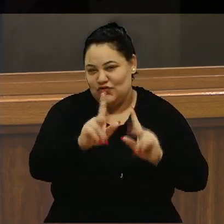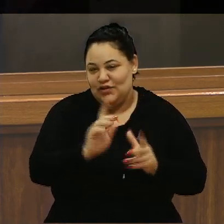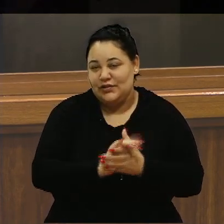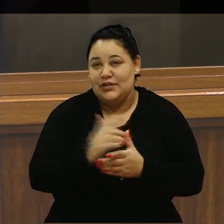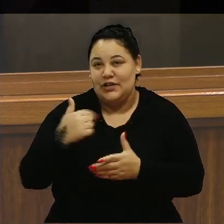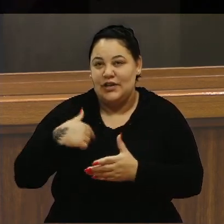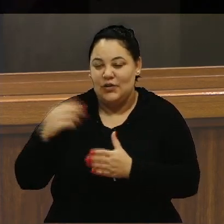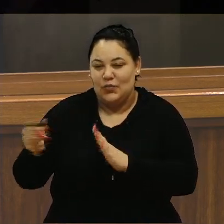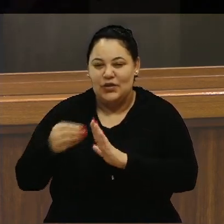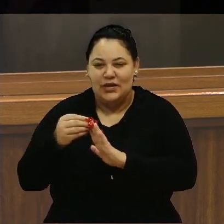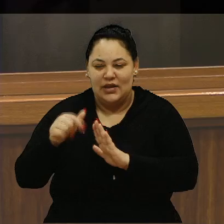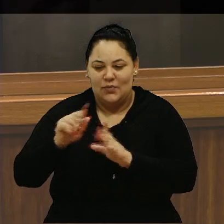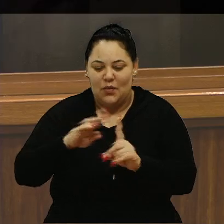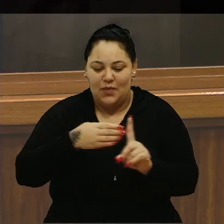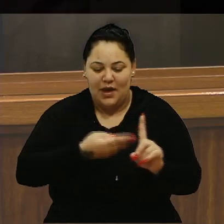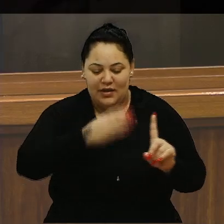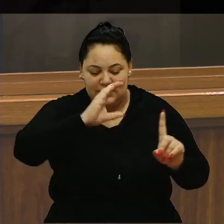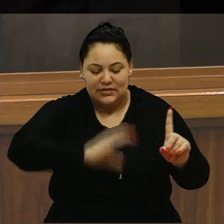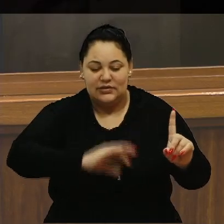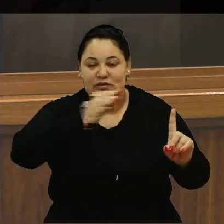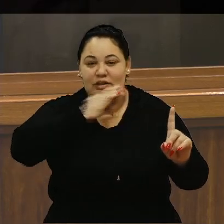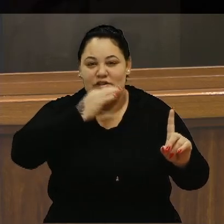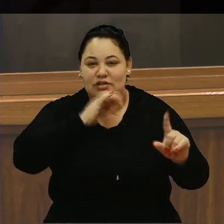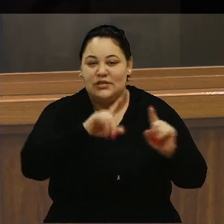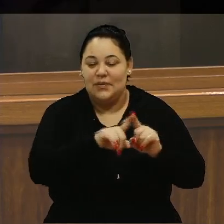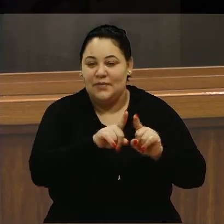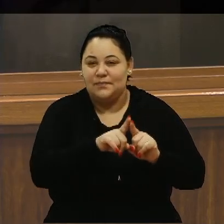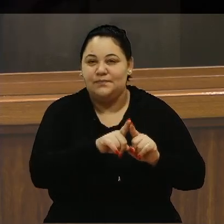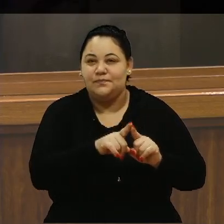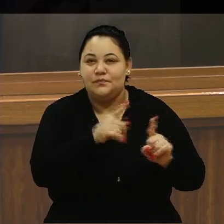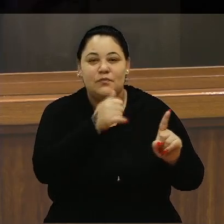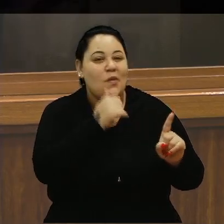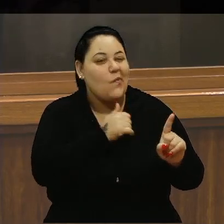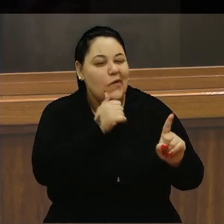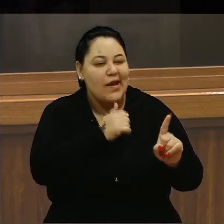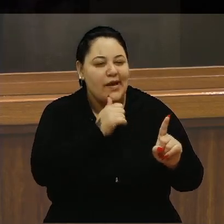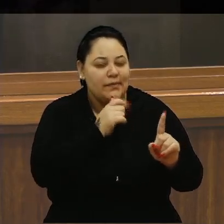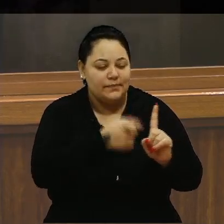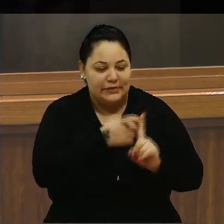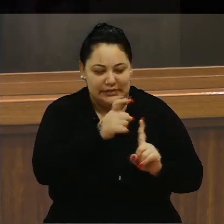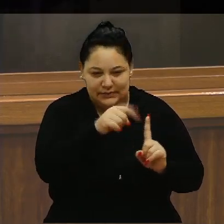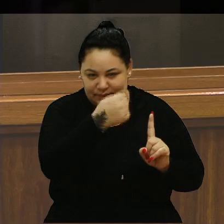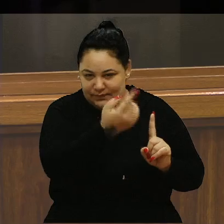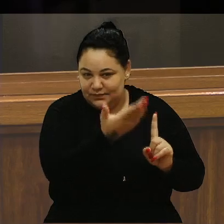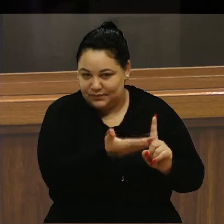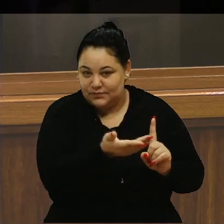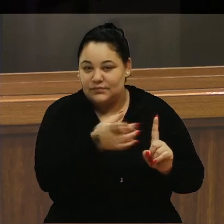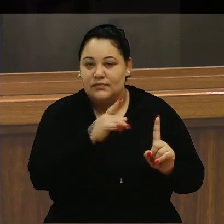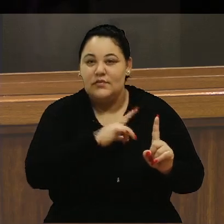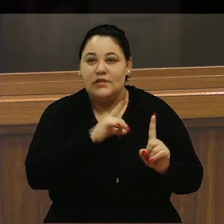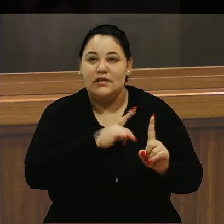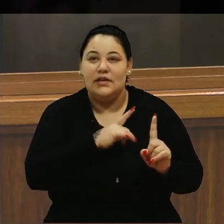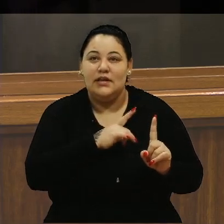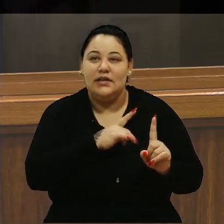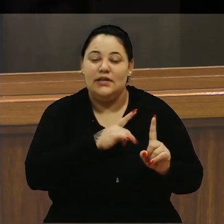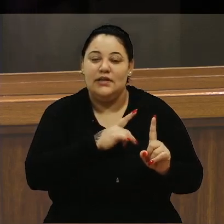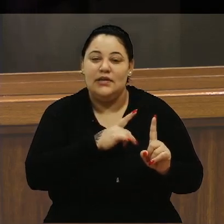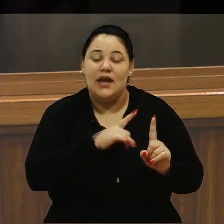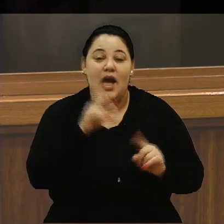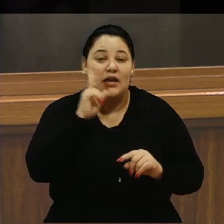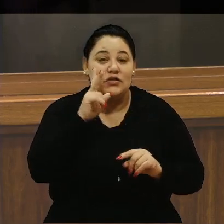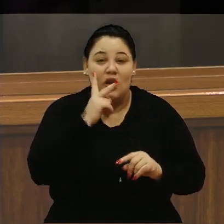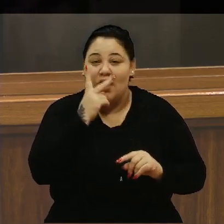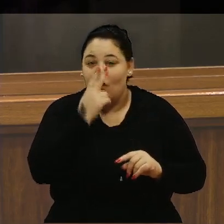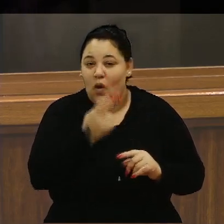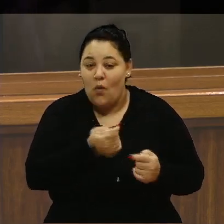homenagem de cidadã caxiense para uma senhora, o mês que vem, que tem a mesma história que o marido que